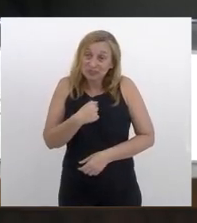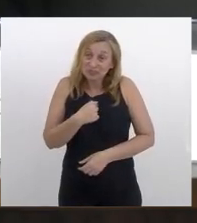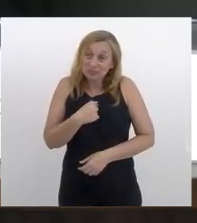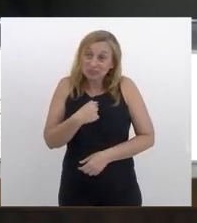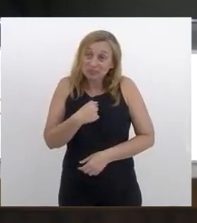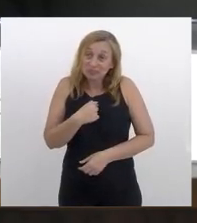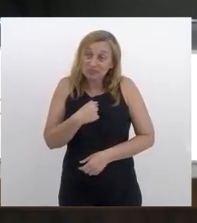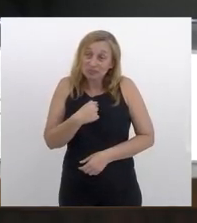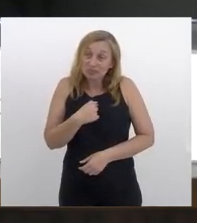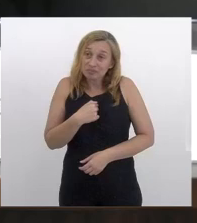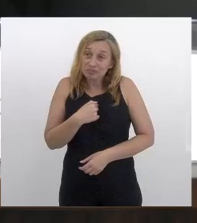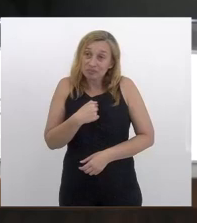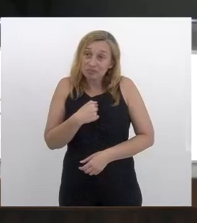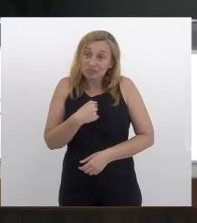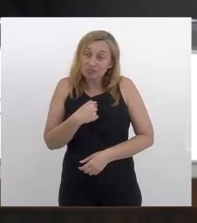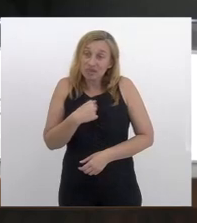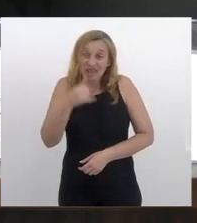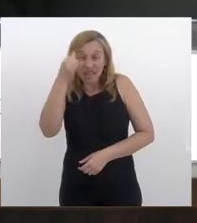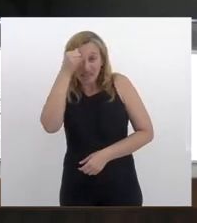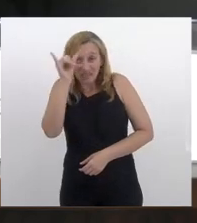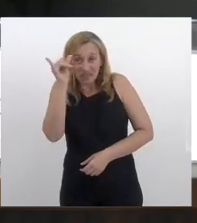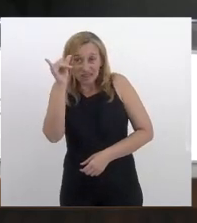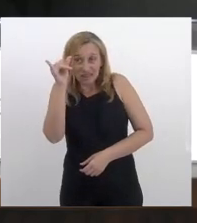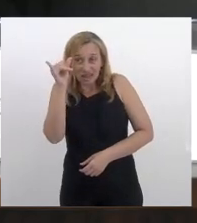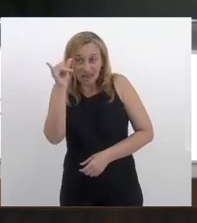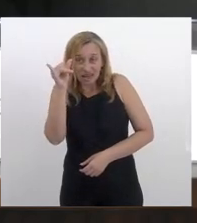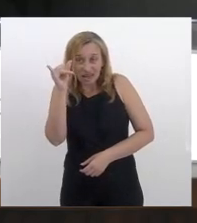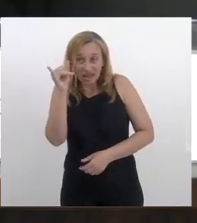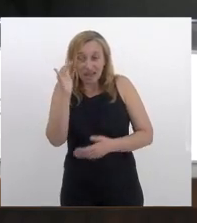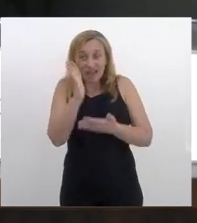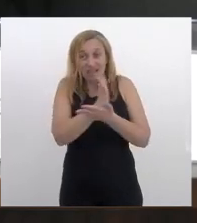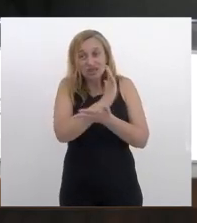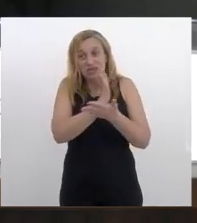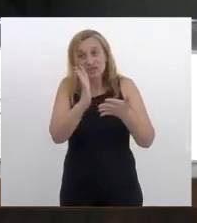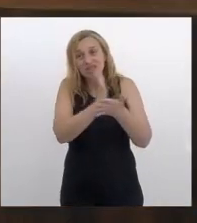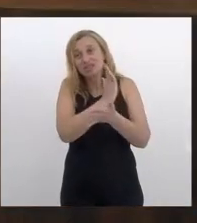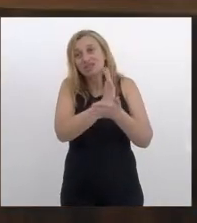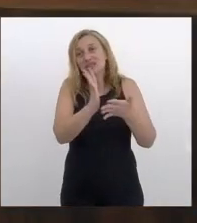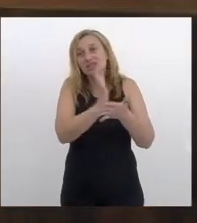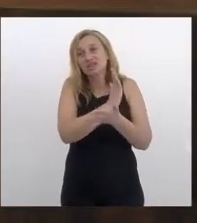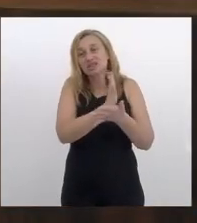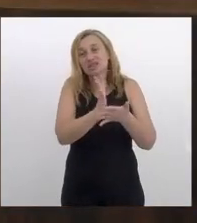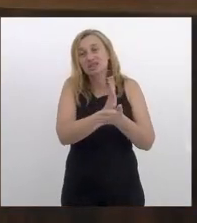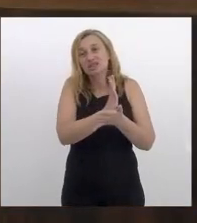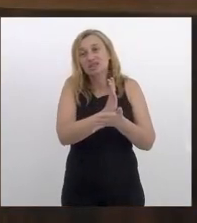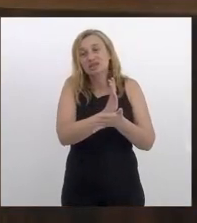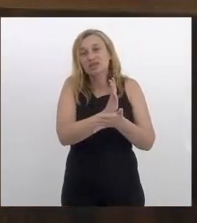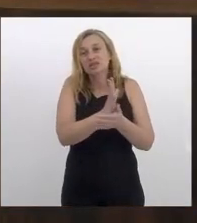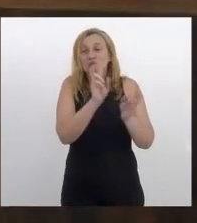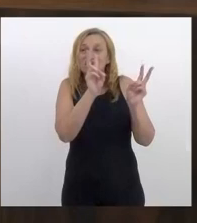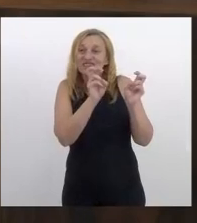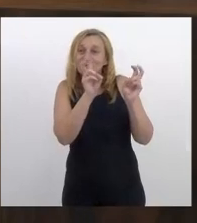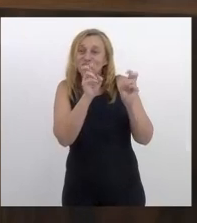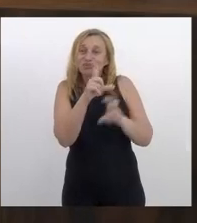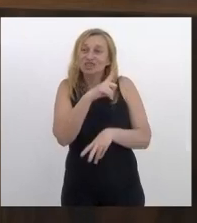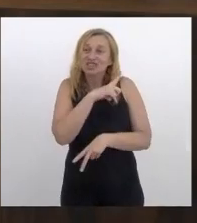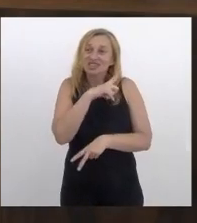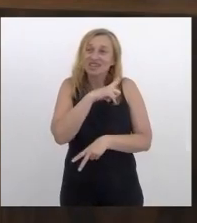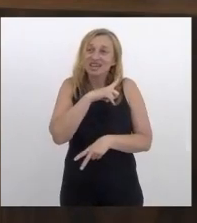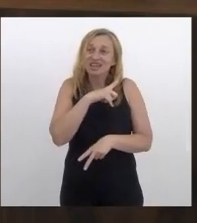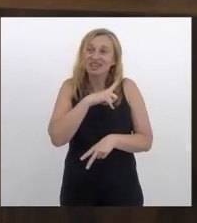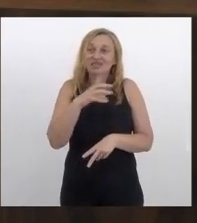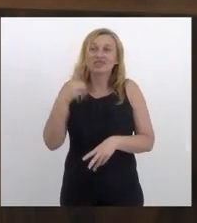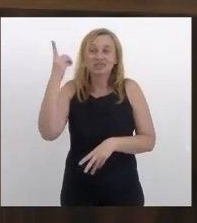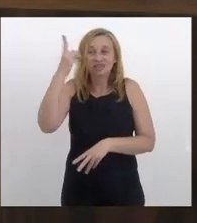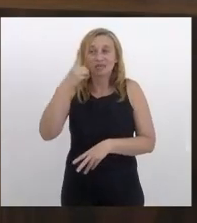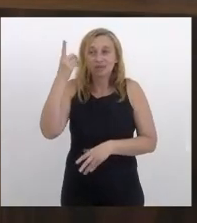procuro evitar o protagonismo, muitas das vezes, com as matérias que têm os deputados